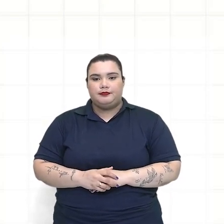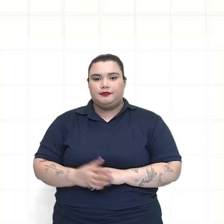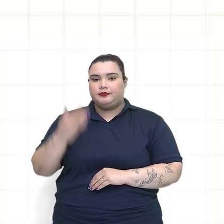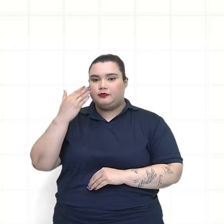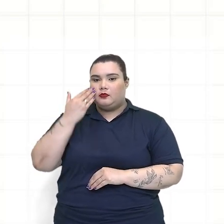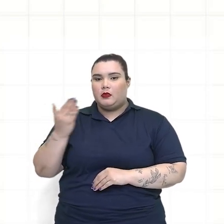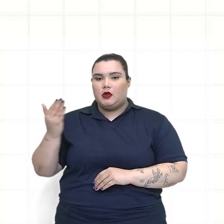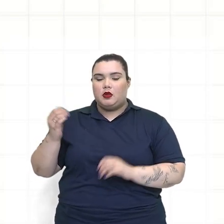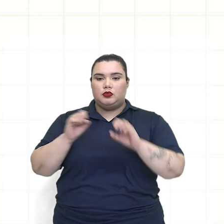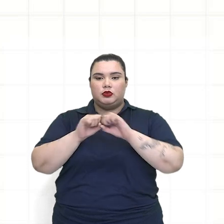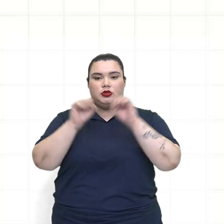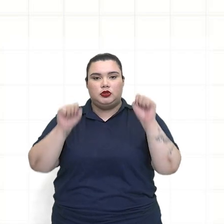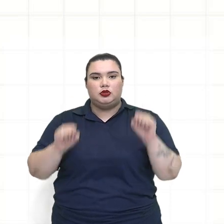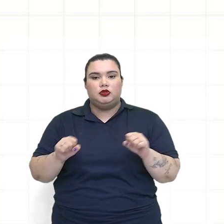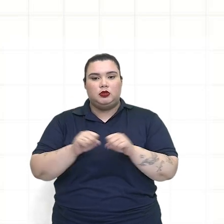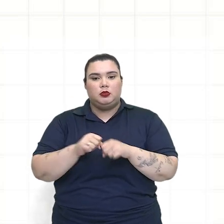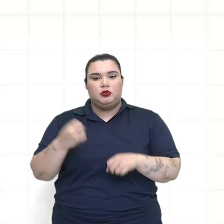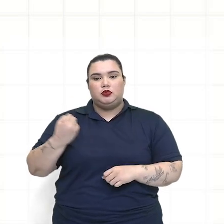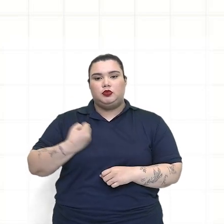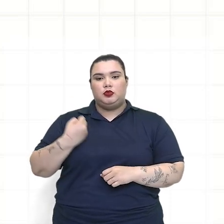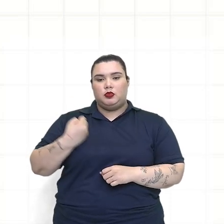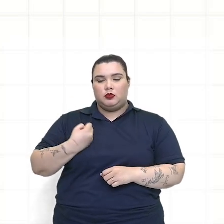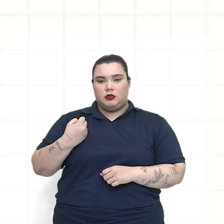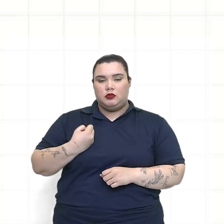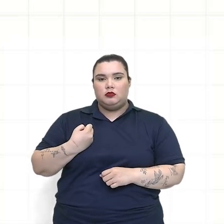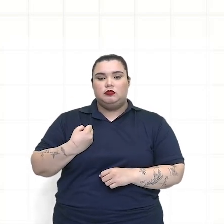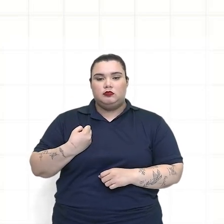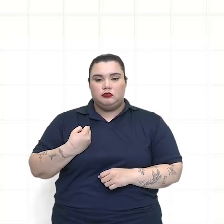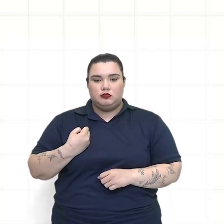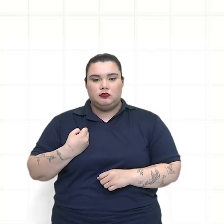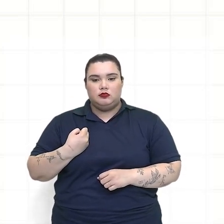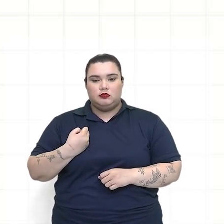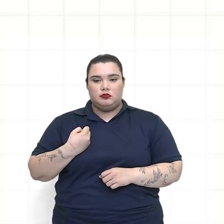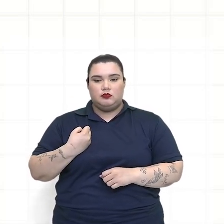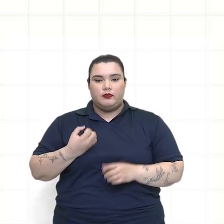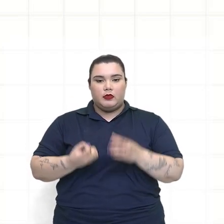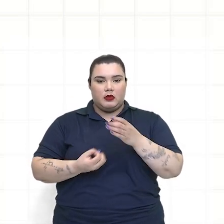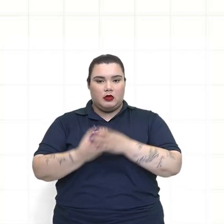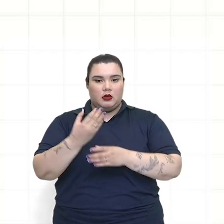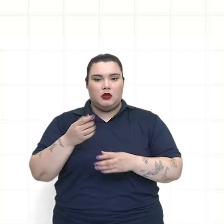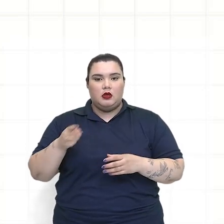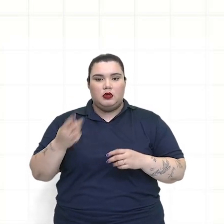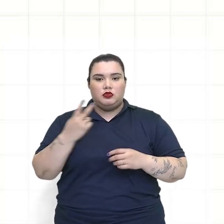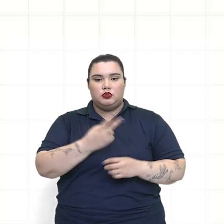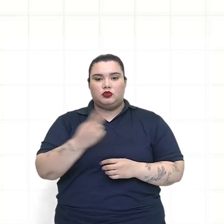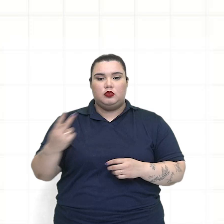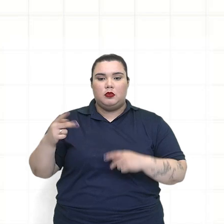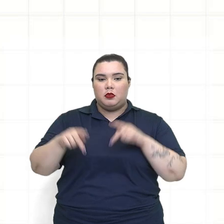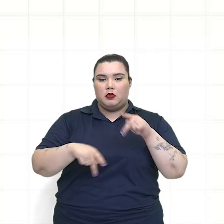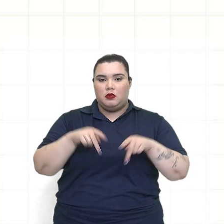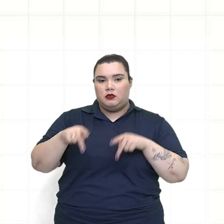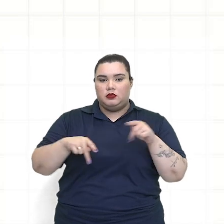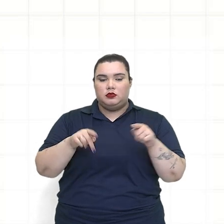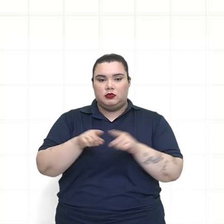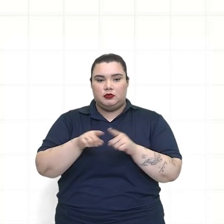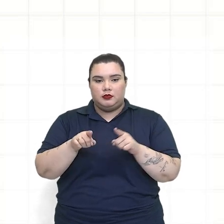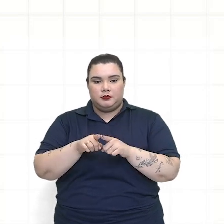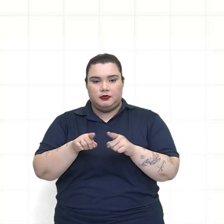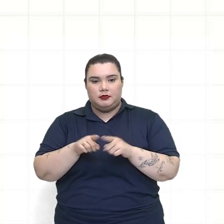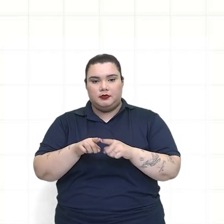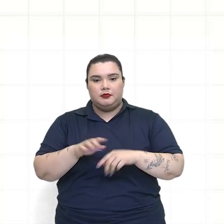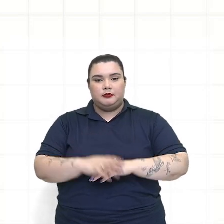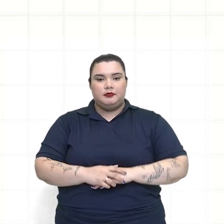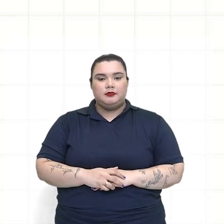esse sistema aqui, ó, também foi bolado por essas duas civilizações aí,